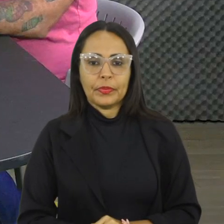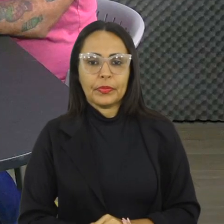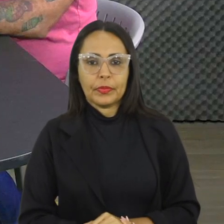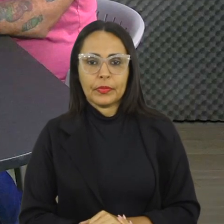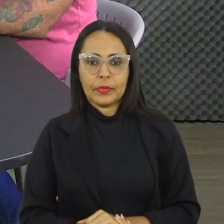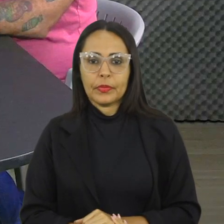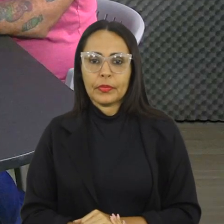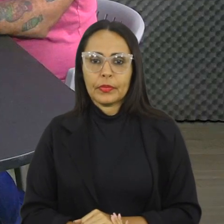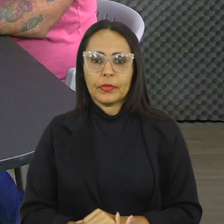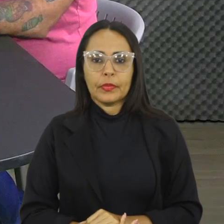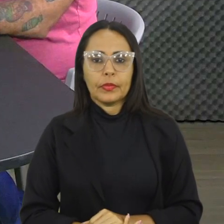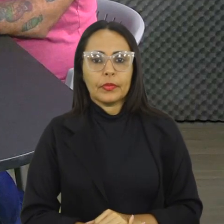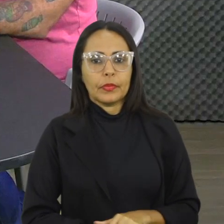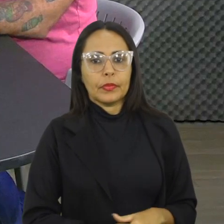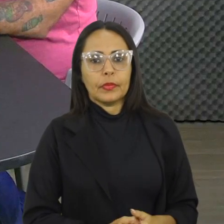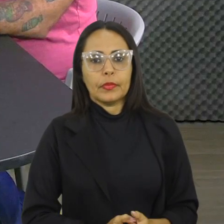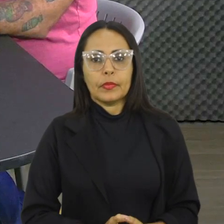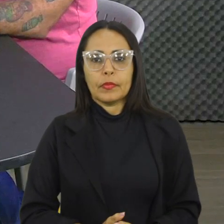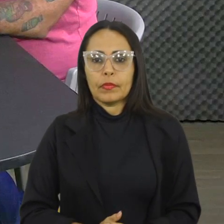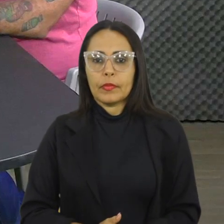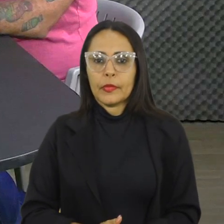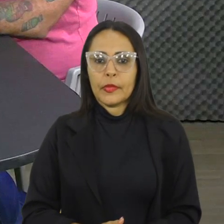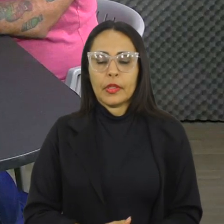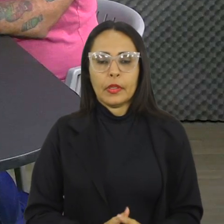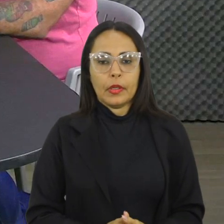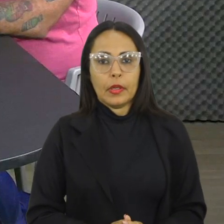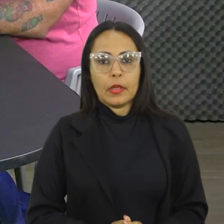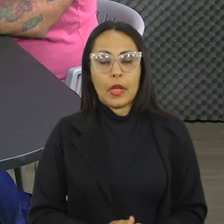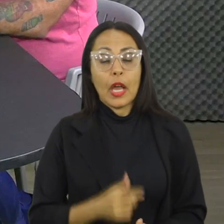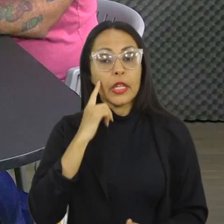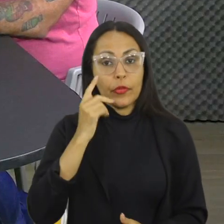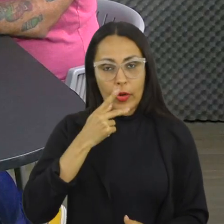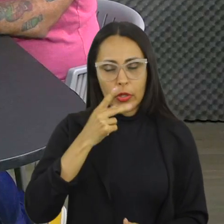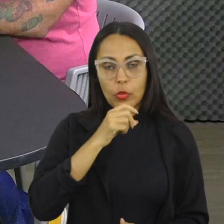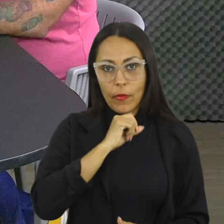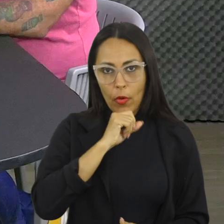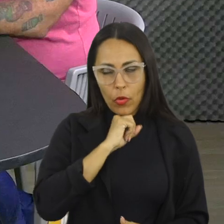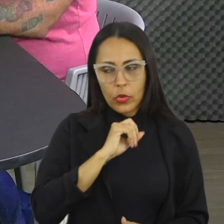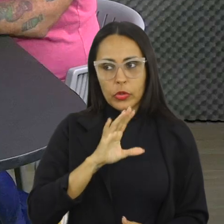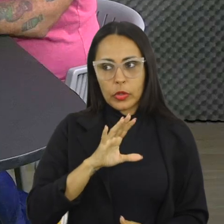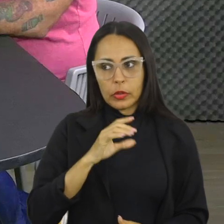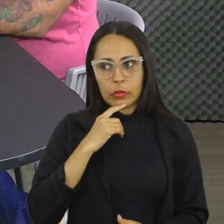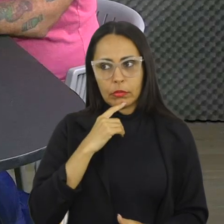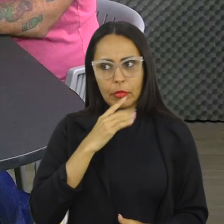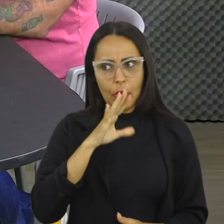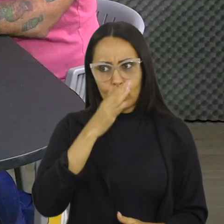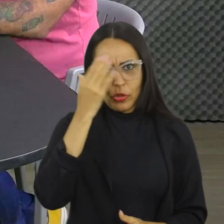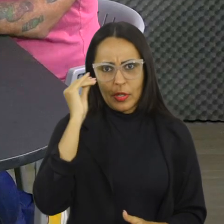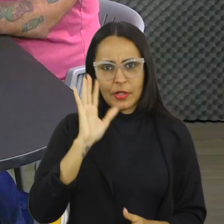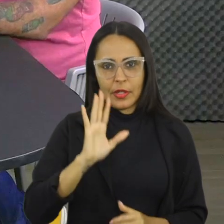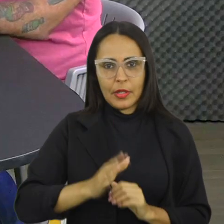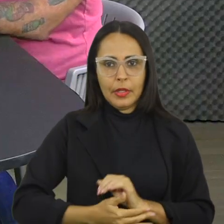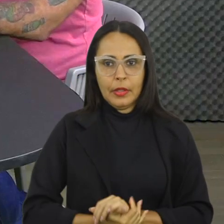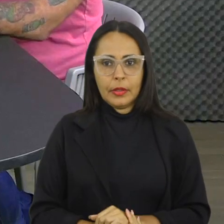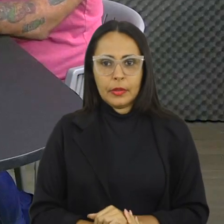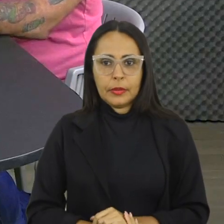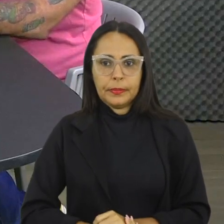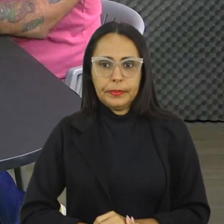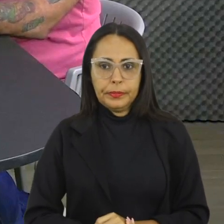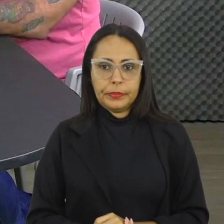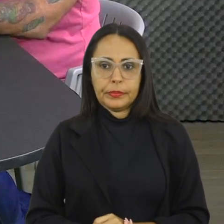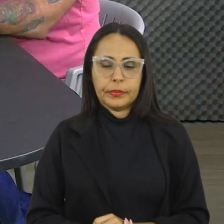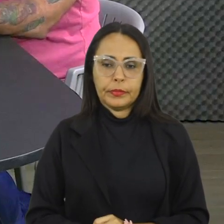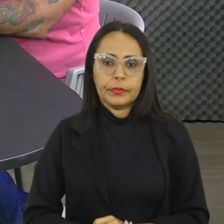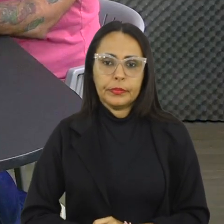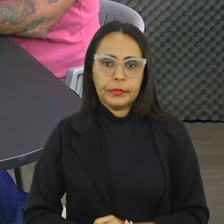dentro. E a gente estava falando dos avós e tal, Eu esqueci o que você falou lá. A gente estava falando ainda Mas, sobre essa